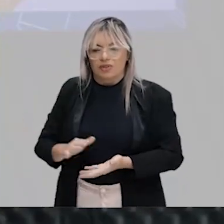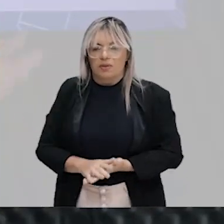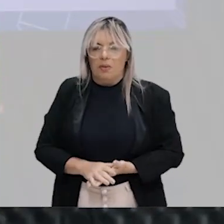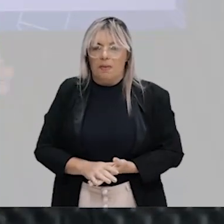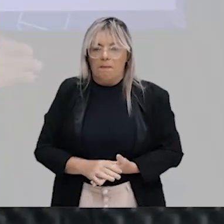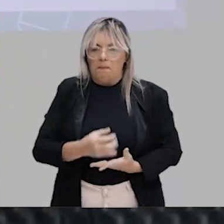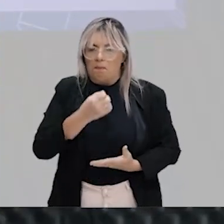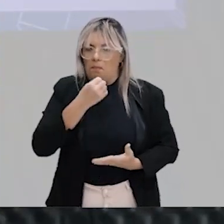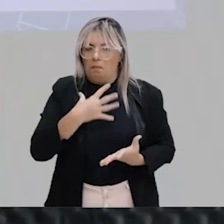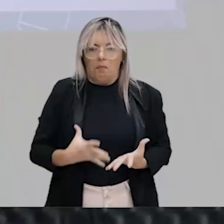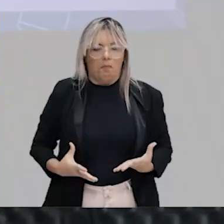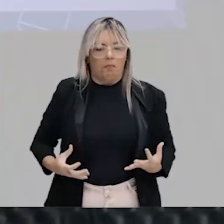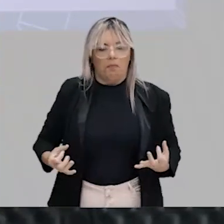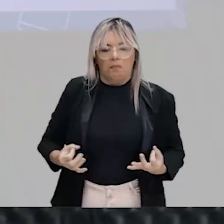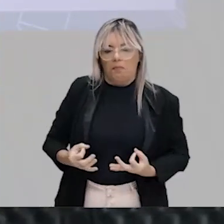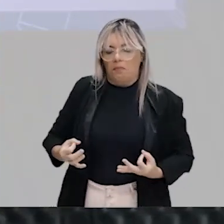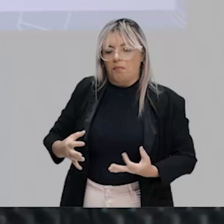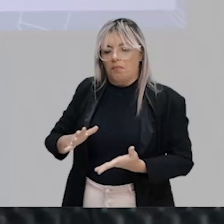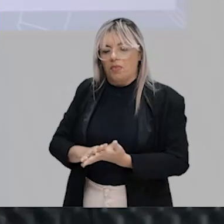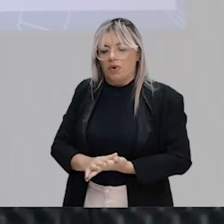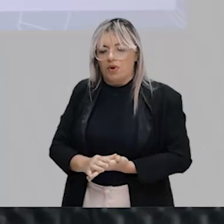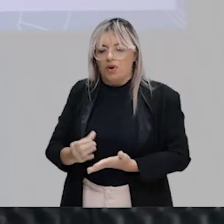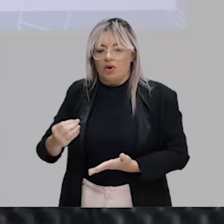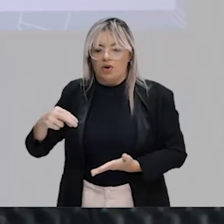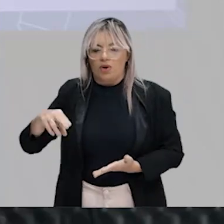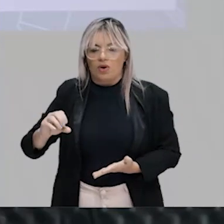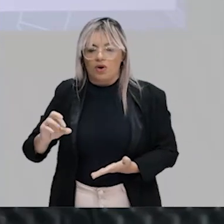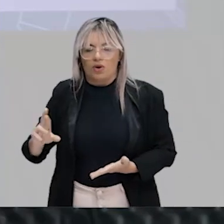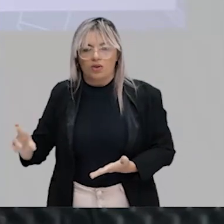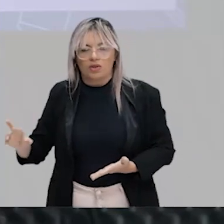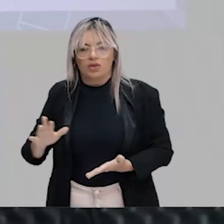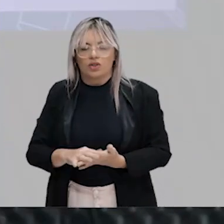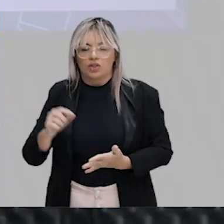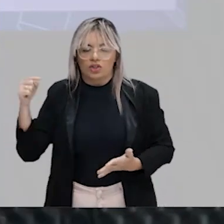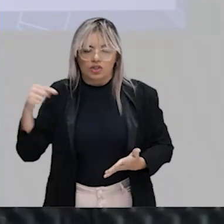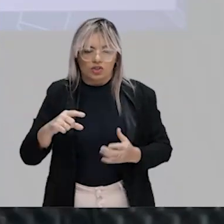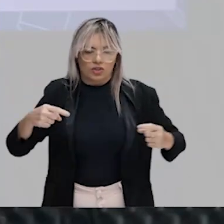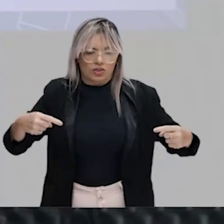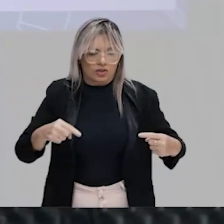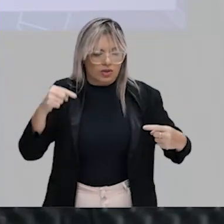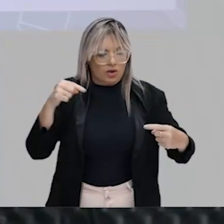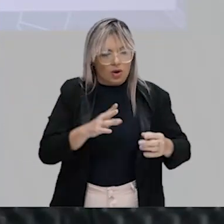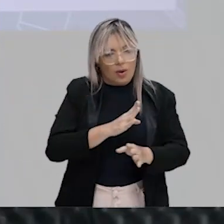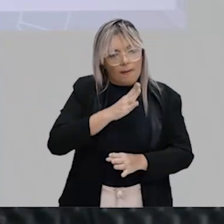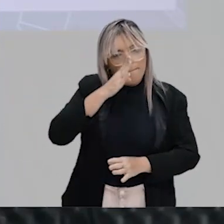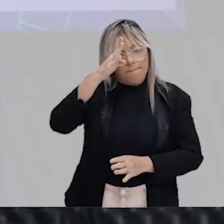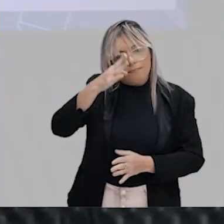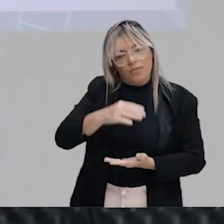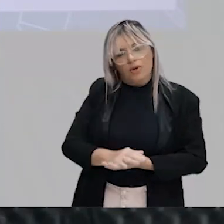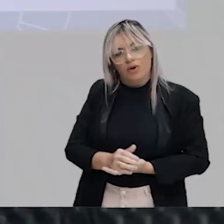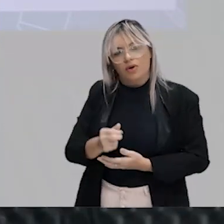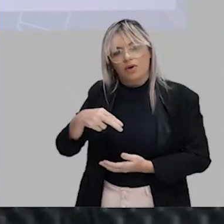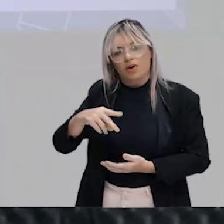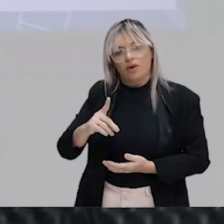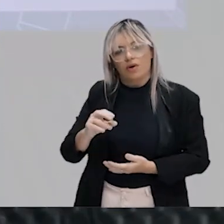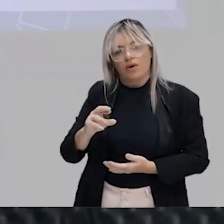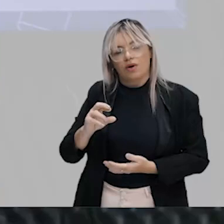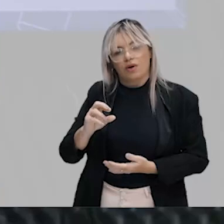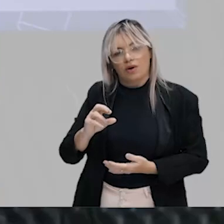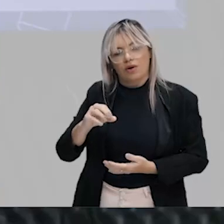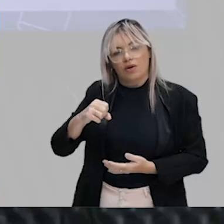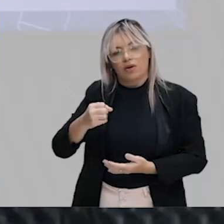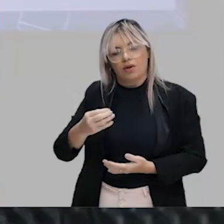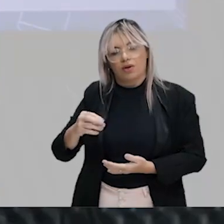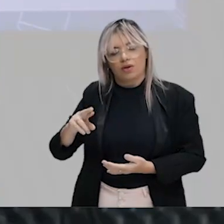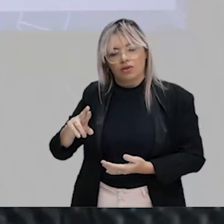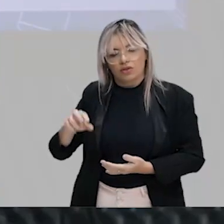excelente lutador, já derrotou um dos nossos principais lutadores aqui do Brasil, que foi o Anderson Silva, o Spider, que defendeu durante